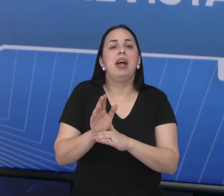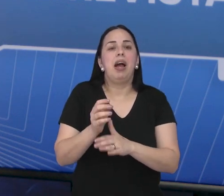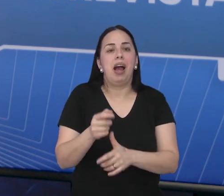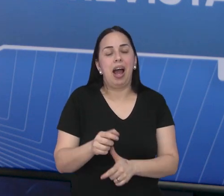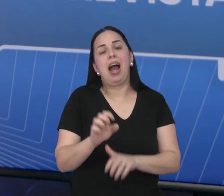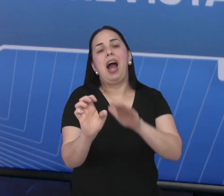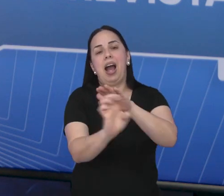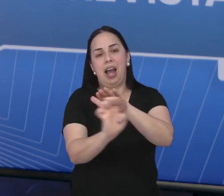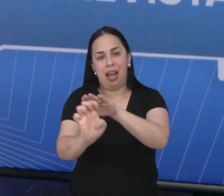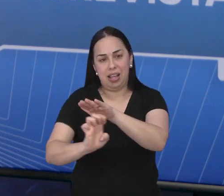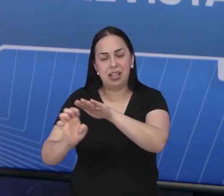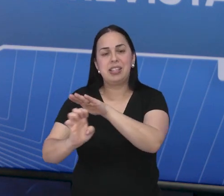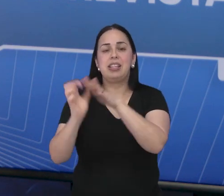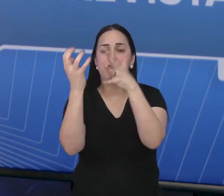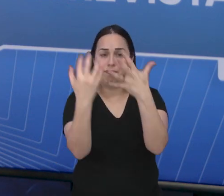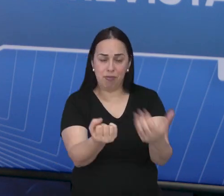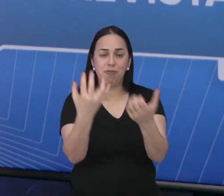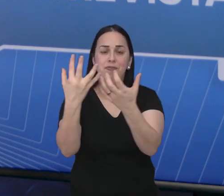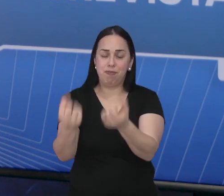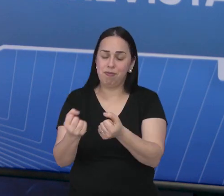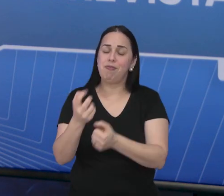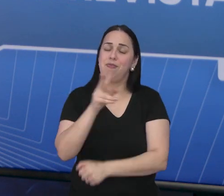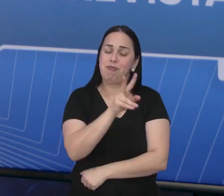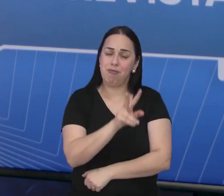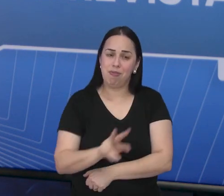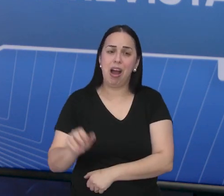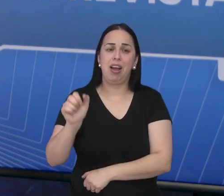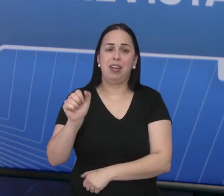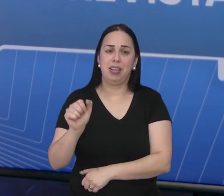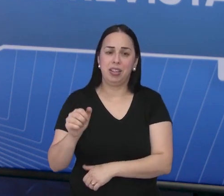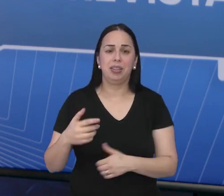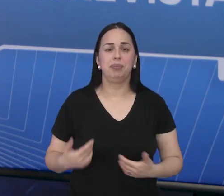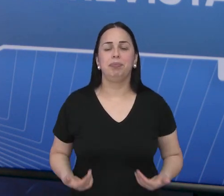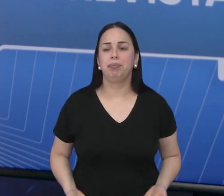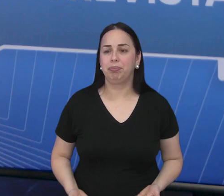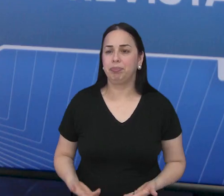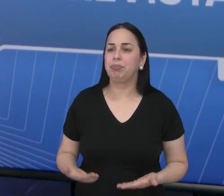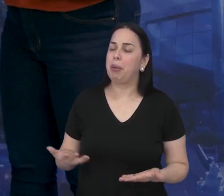especial, porque realmente eles vão consolidar esse